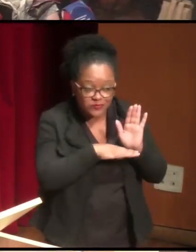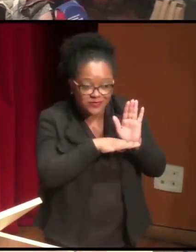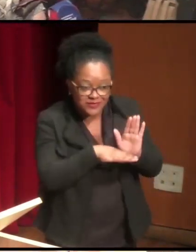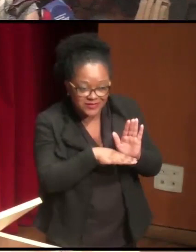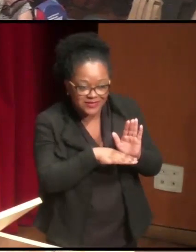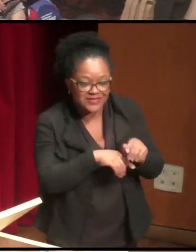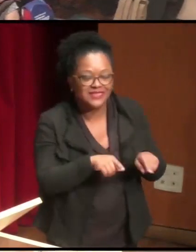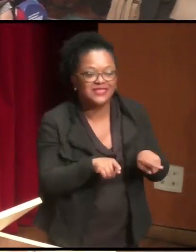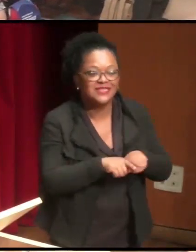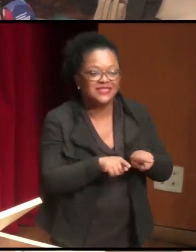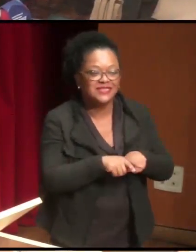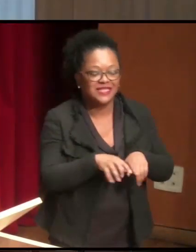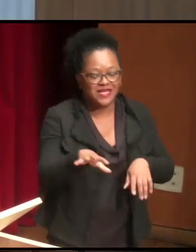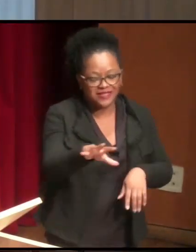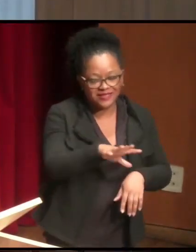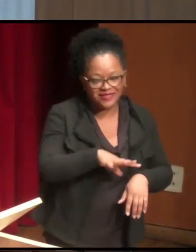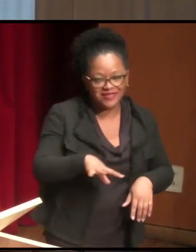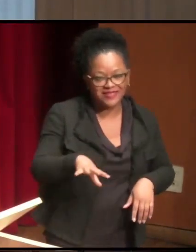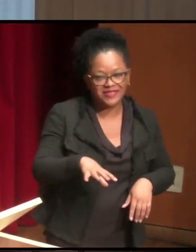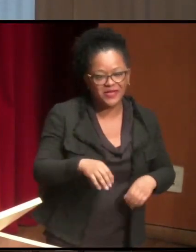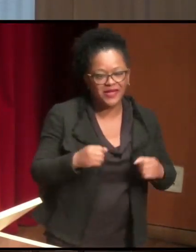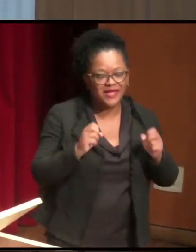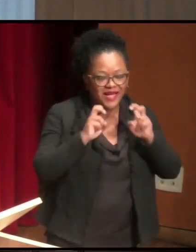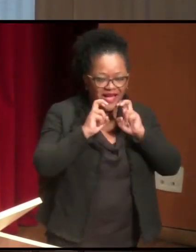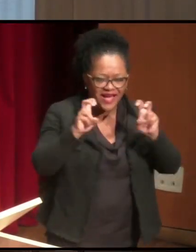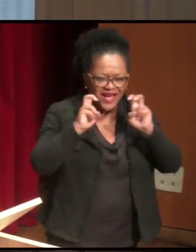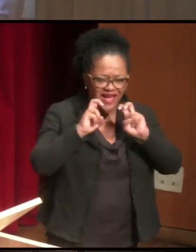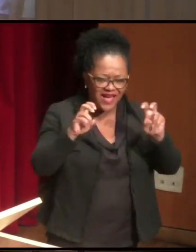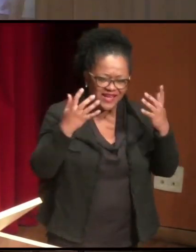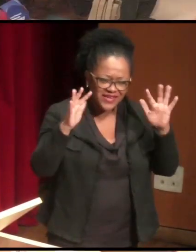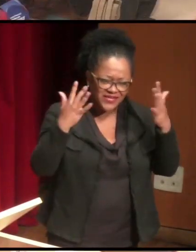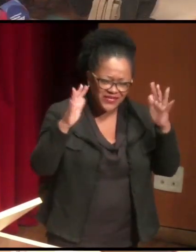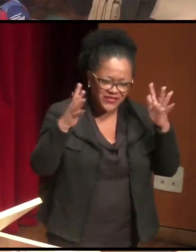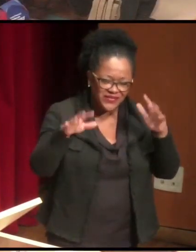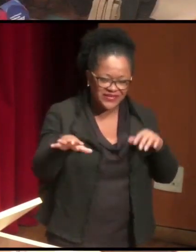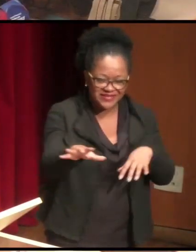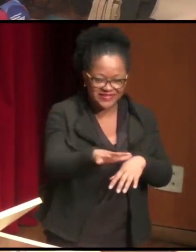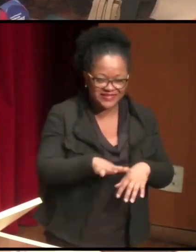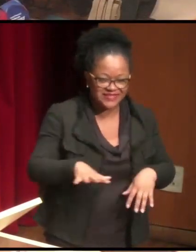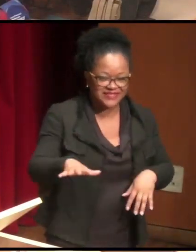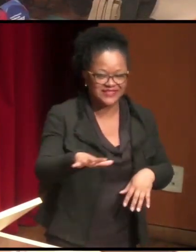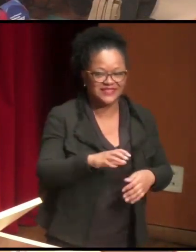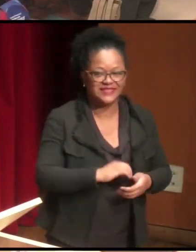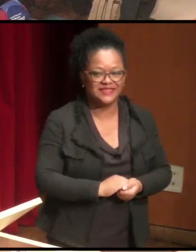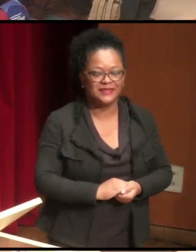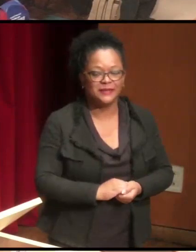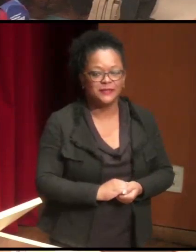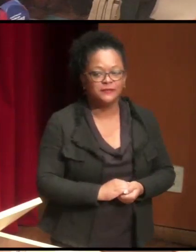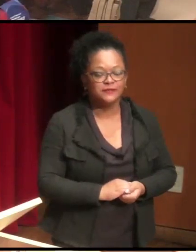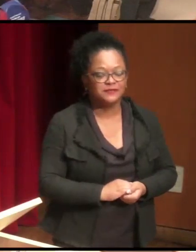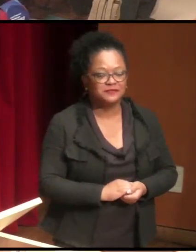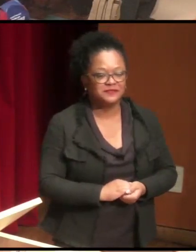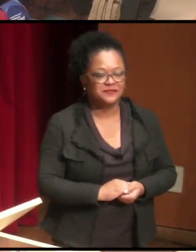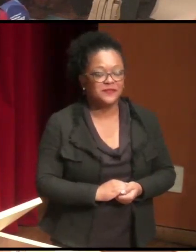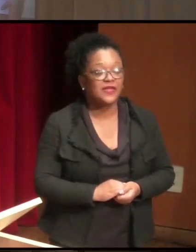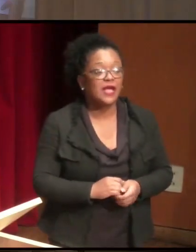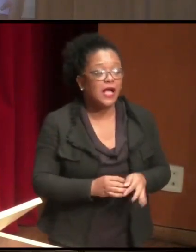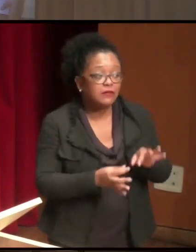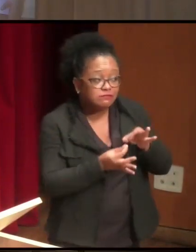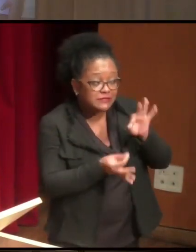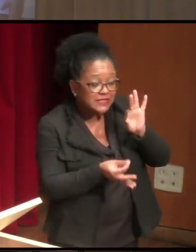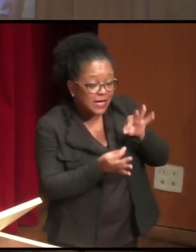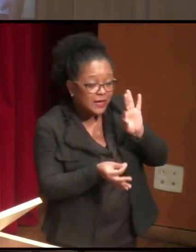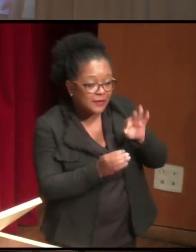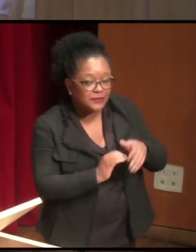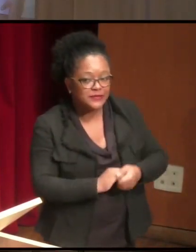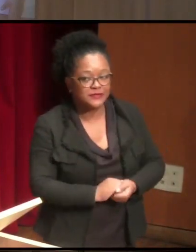nossa regional, hein? Em SBB Armênia, cadê o Yahoo aí? É isso aí, a gente agora vai ter o nosso encontro falar regional. Rapidinho.